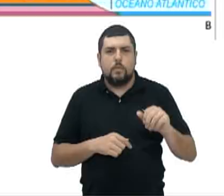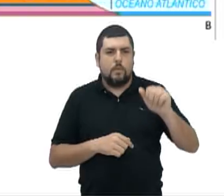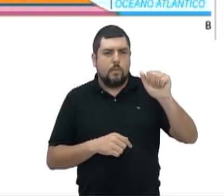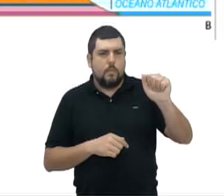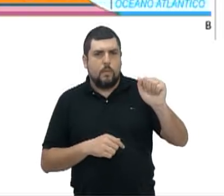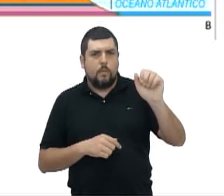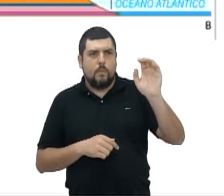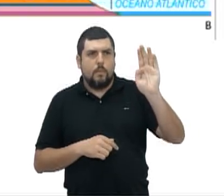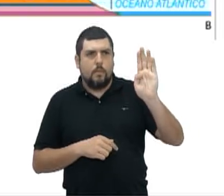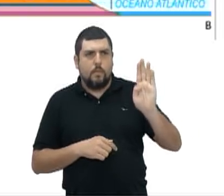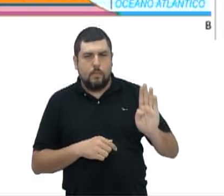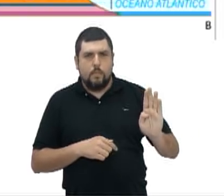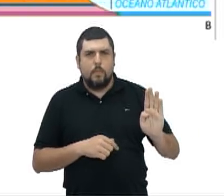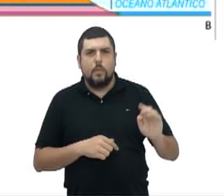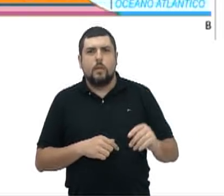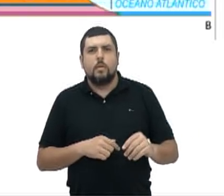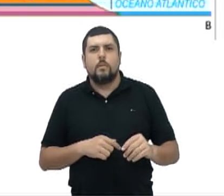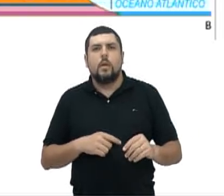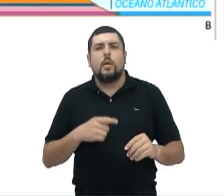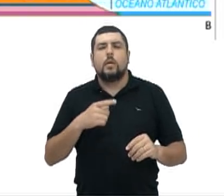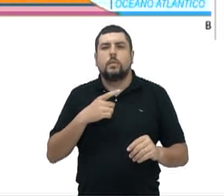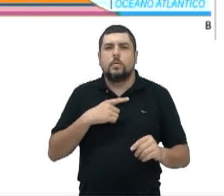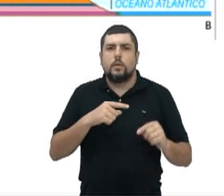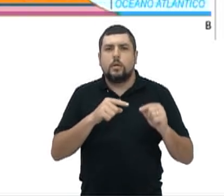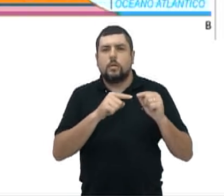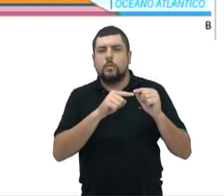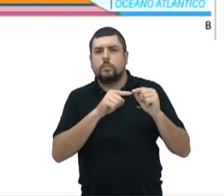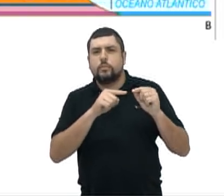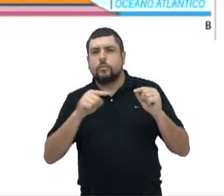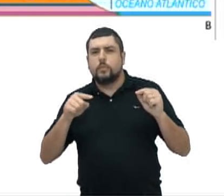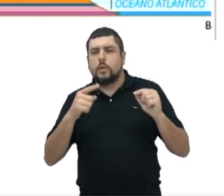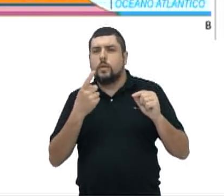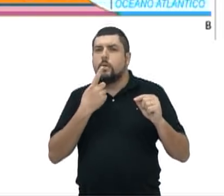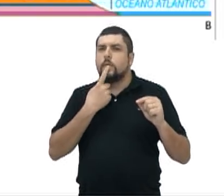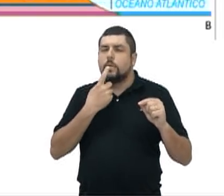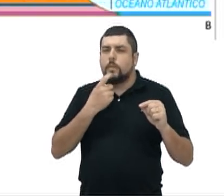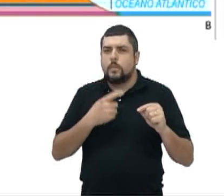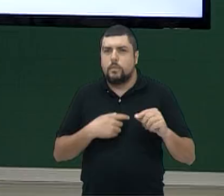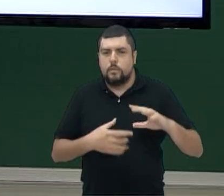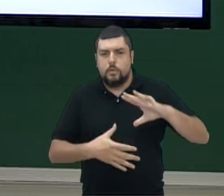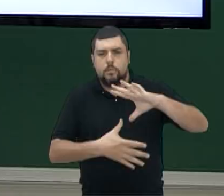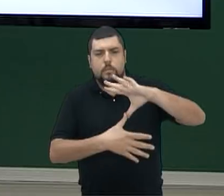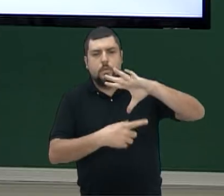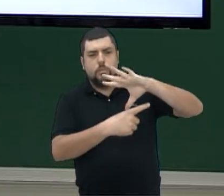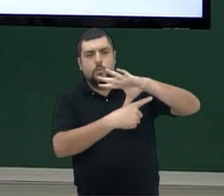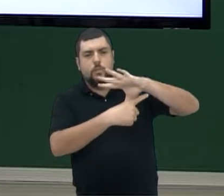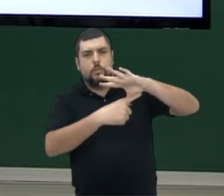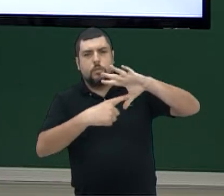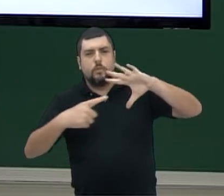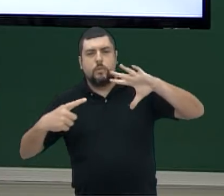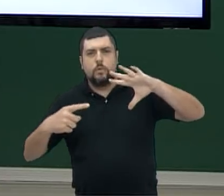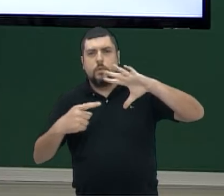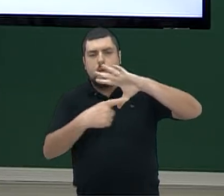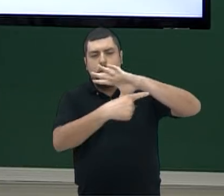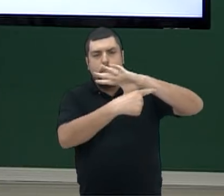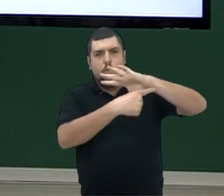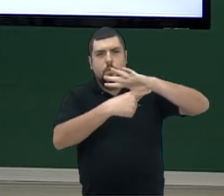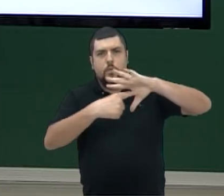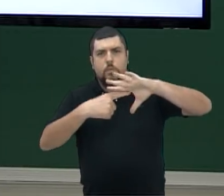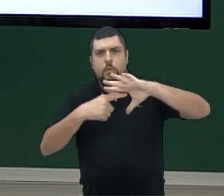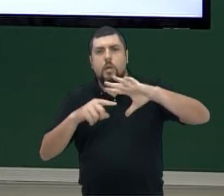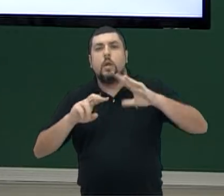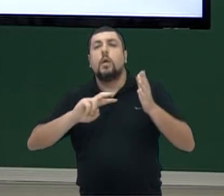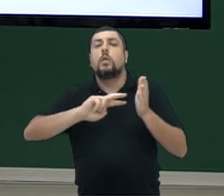Norte destacadas e uma linha vermelha. Esta linha vermelha corresponde a esse perfil aqui,